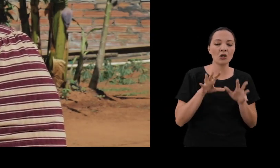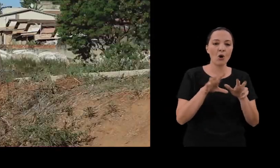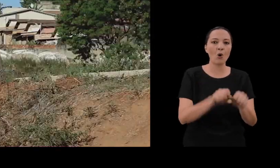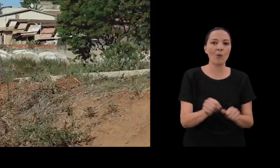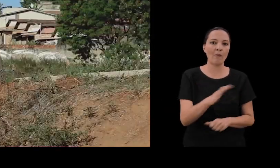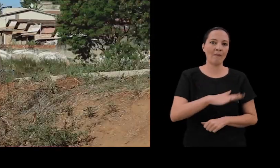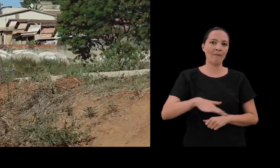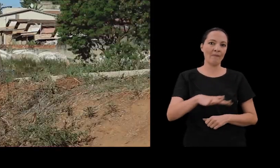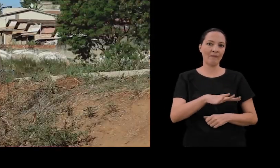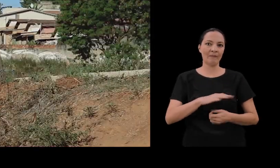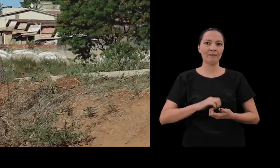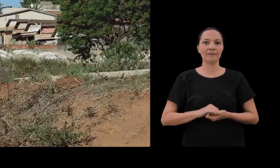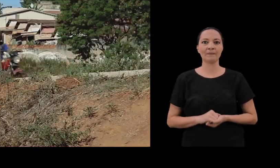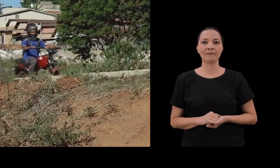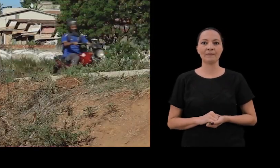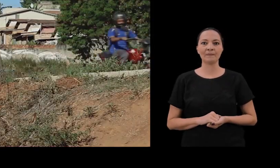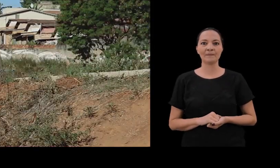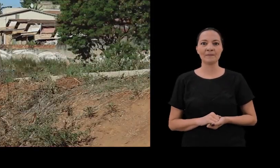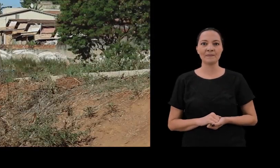lote.